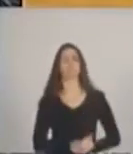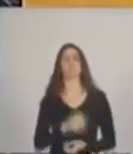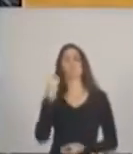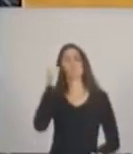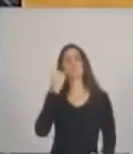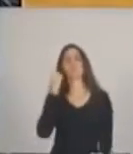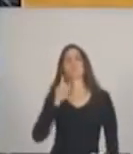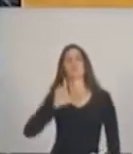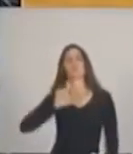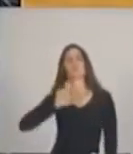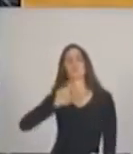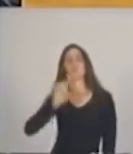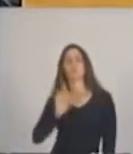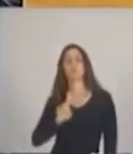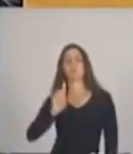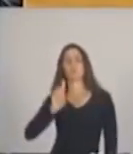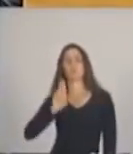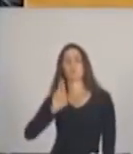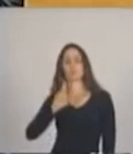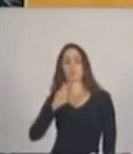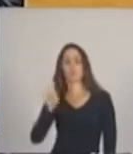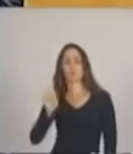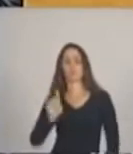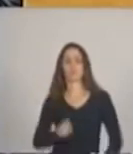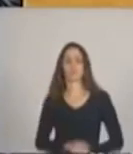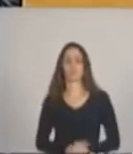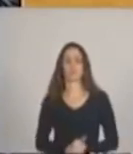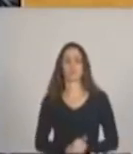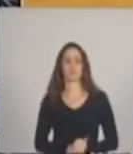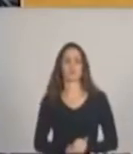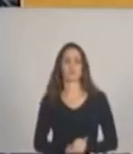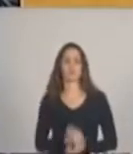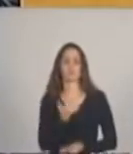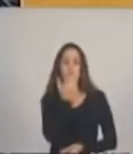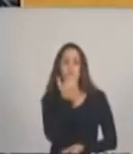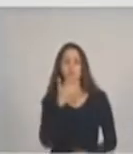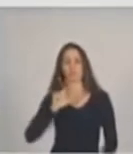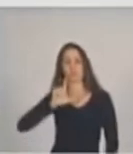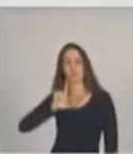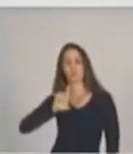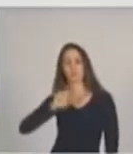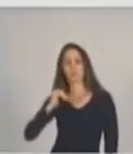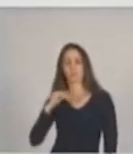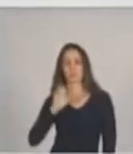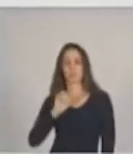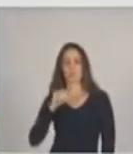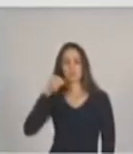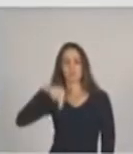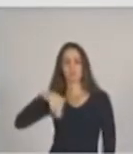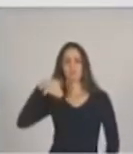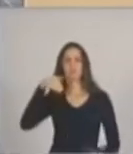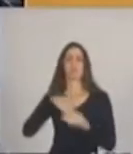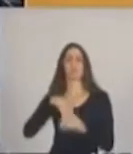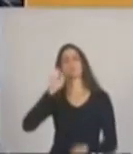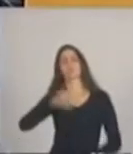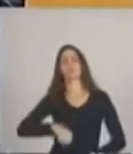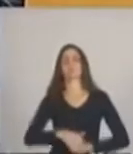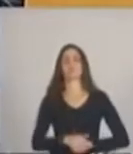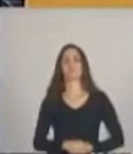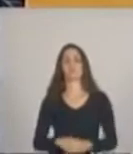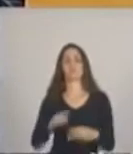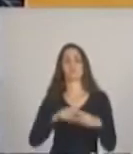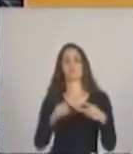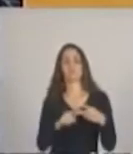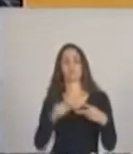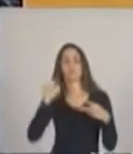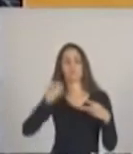Durão. Sim. Luciano Machado. Desculpa, deputado Luciano Machado. Sim. Sim, deputado Durão, sim. Deputado